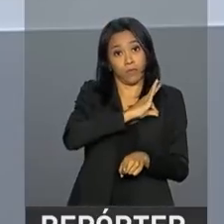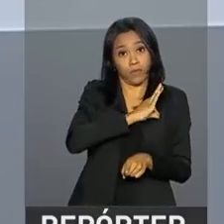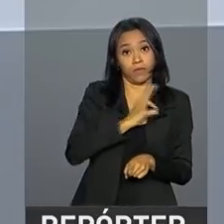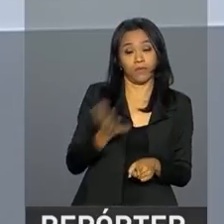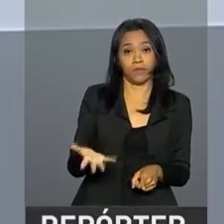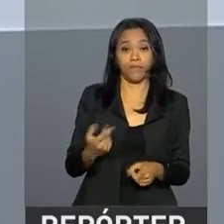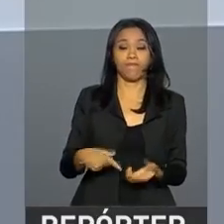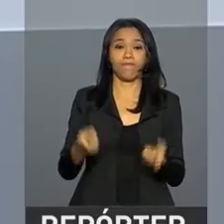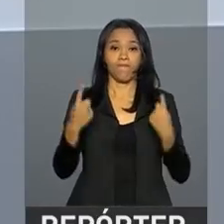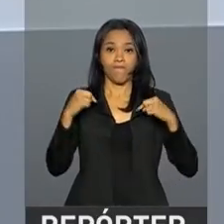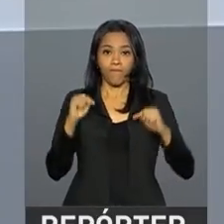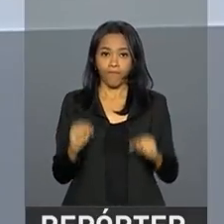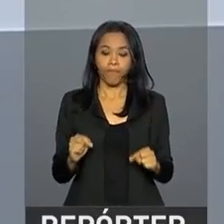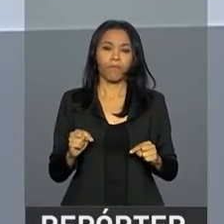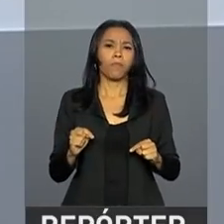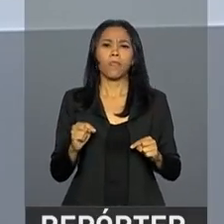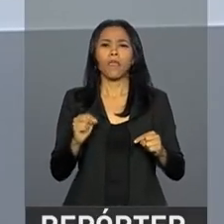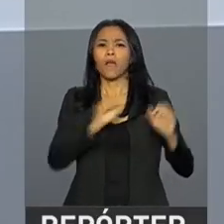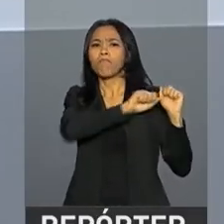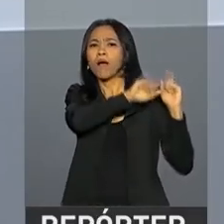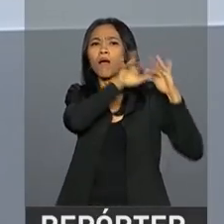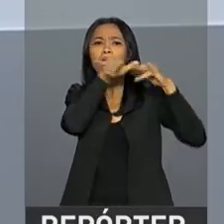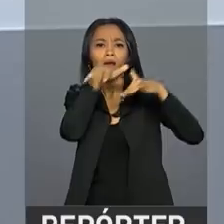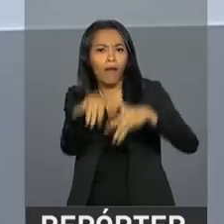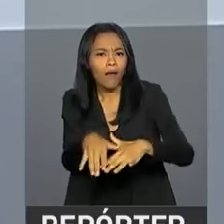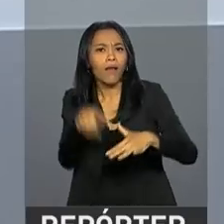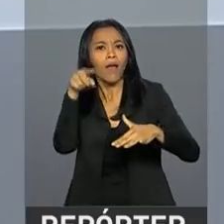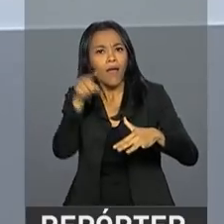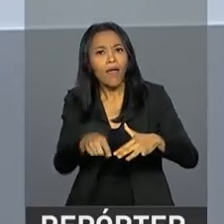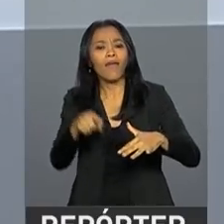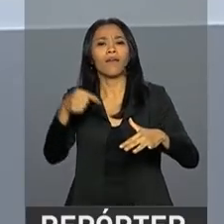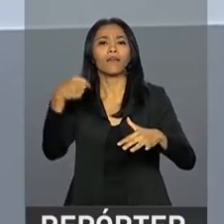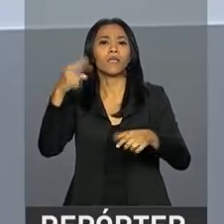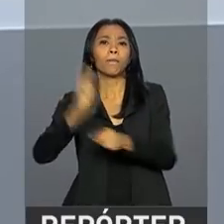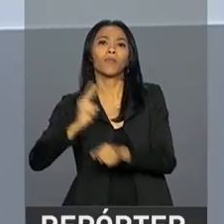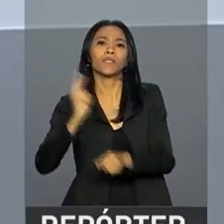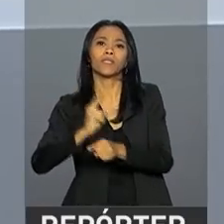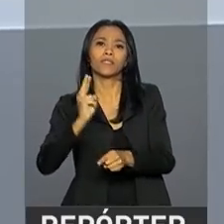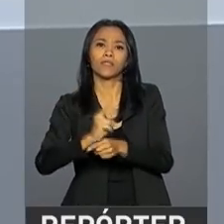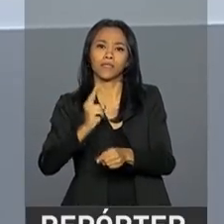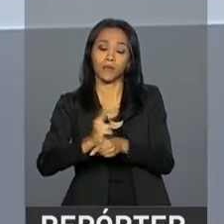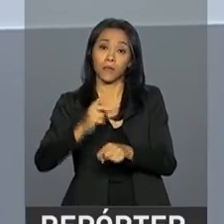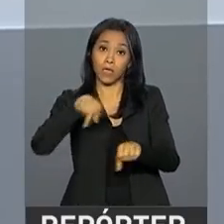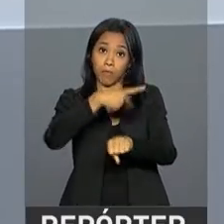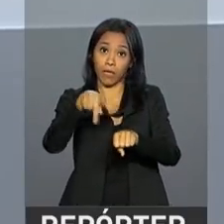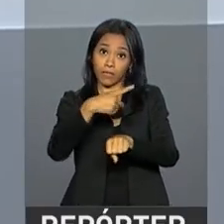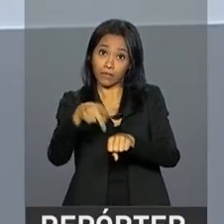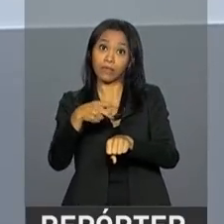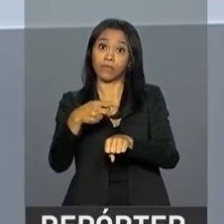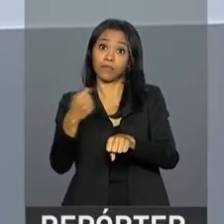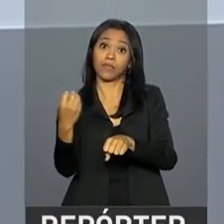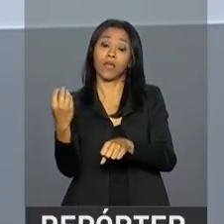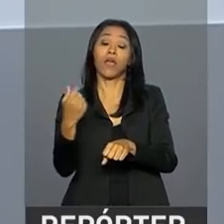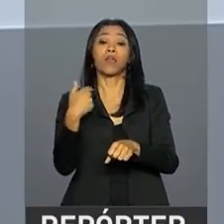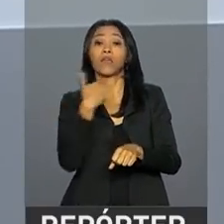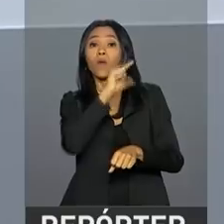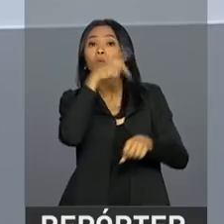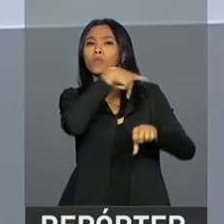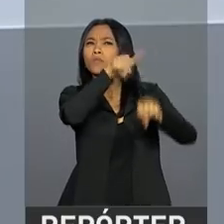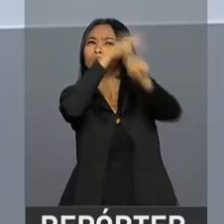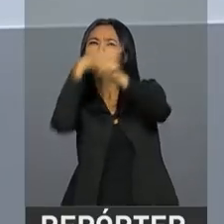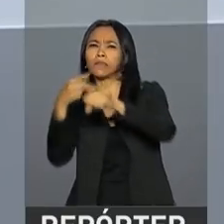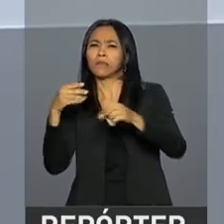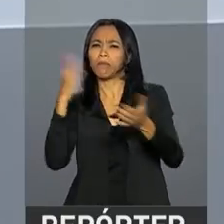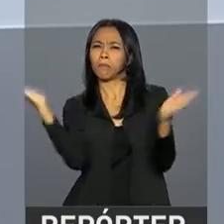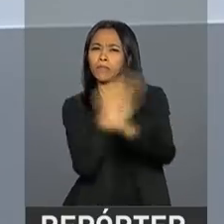o refúgio é a proteção legal que o país oferece aos cidadãos de outros países que sofrem perseguição por raça